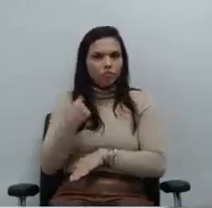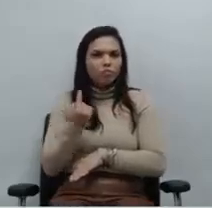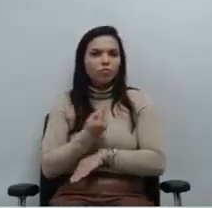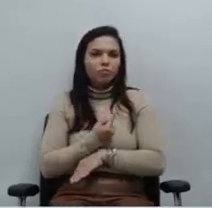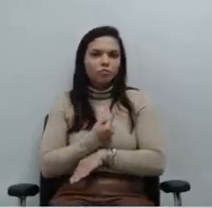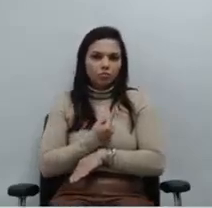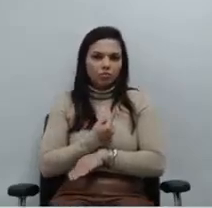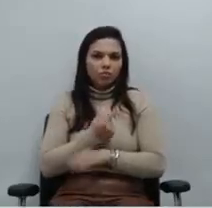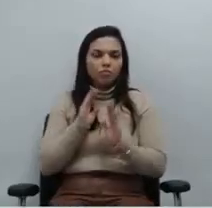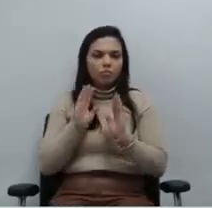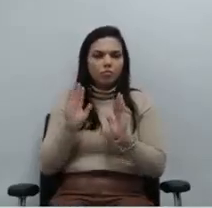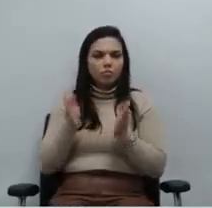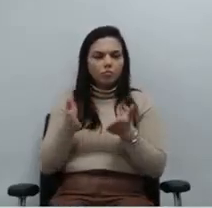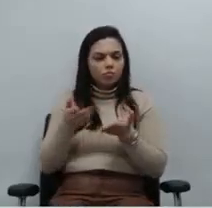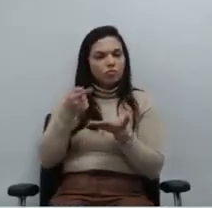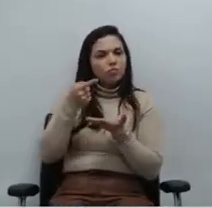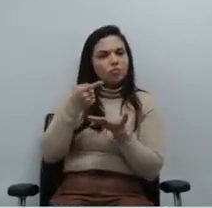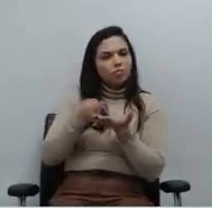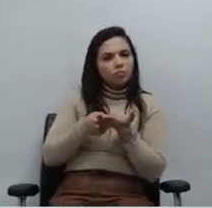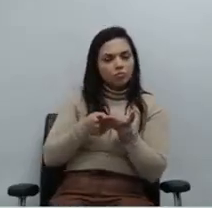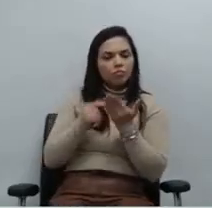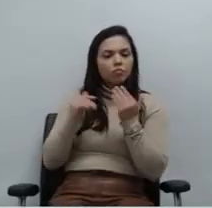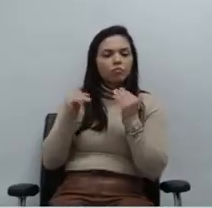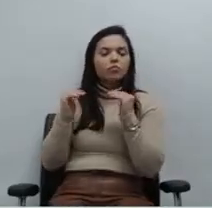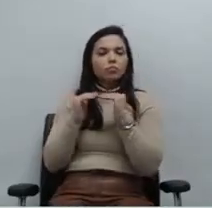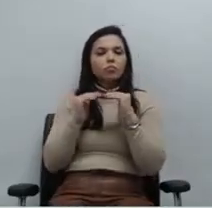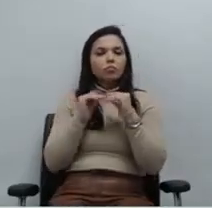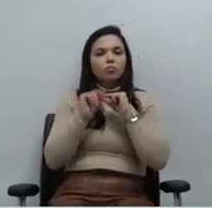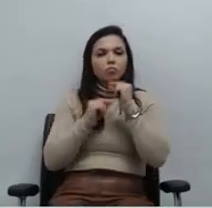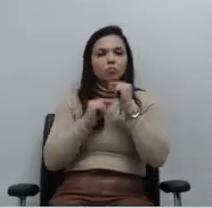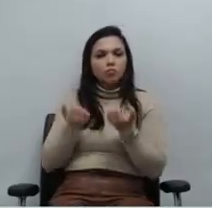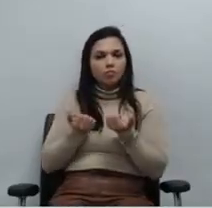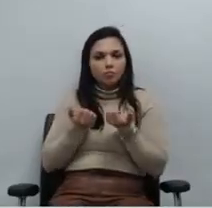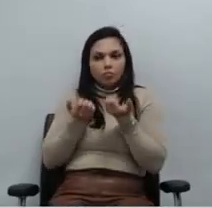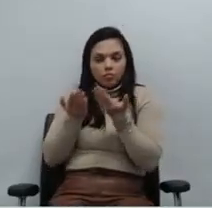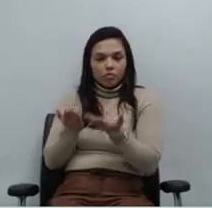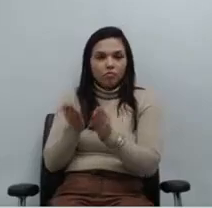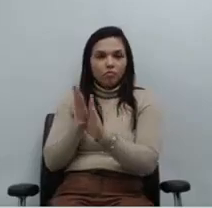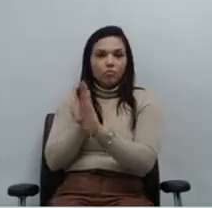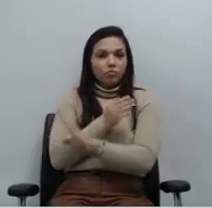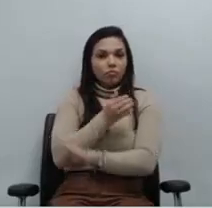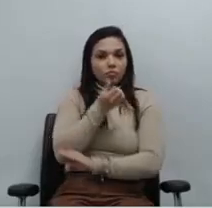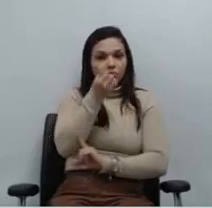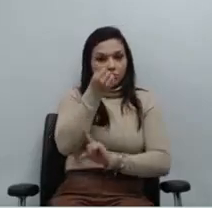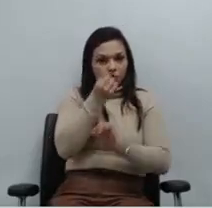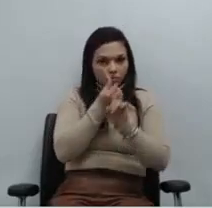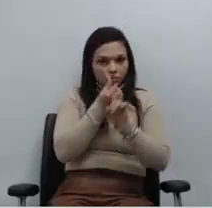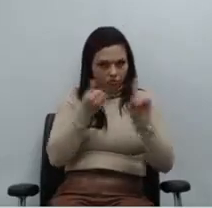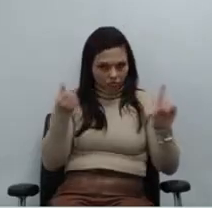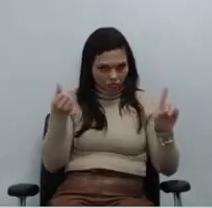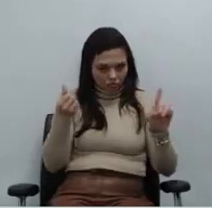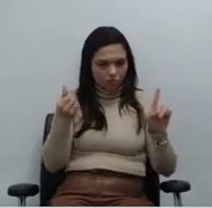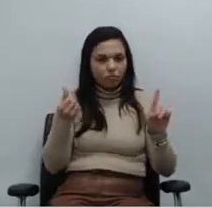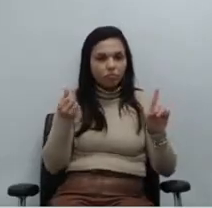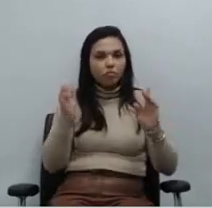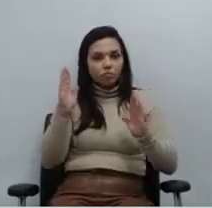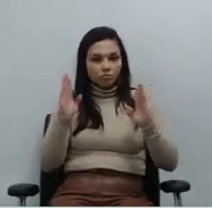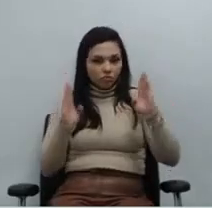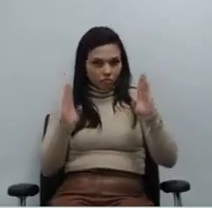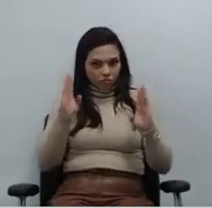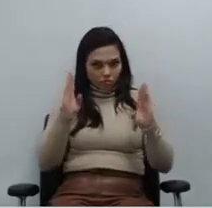mais ou menos balizado aqui, que era tentar conceder o afastamento por 6 meses. E aí, se ela, nesse